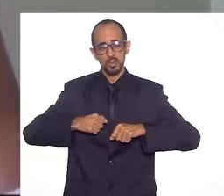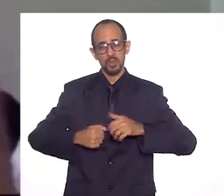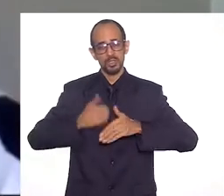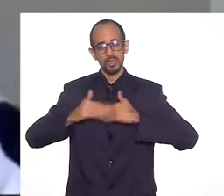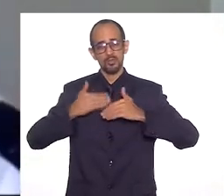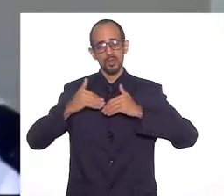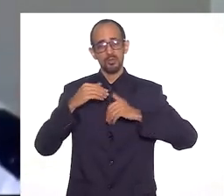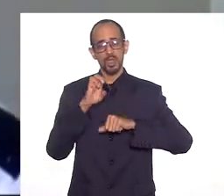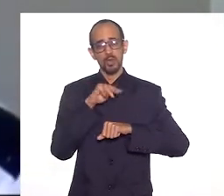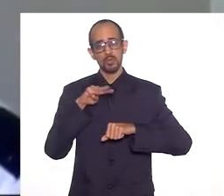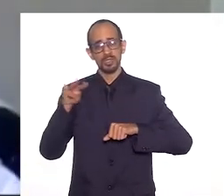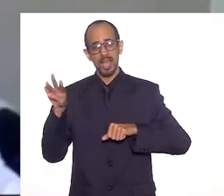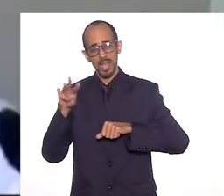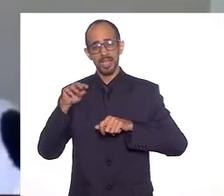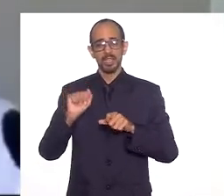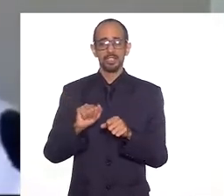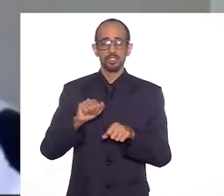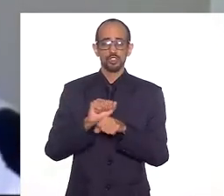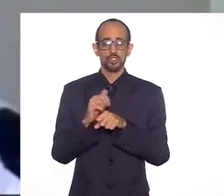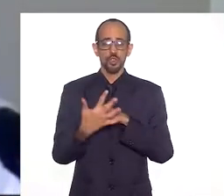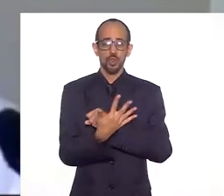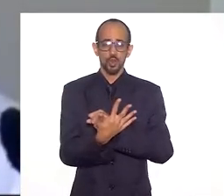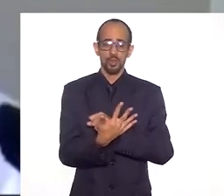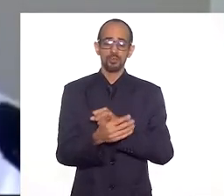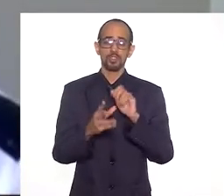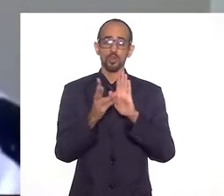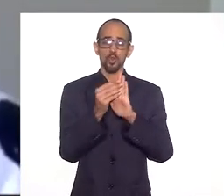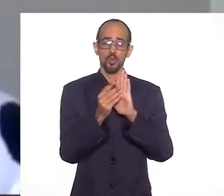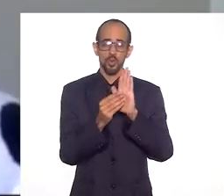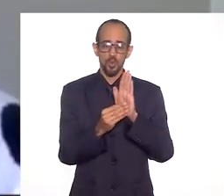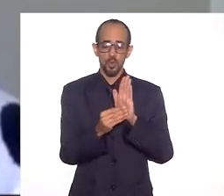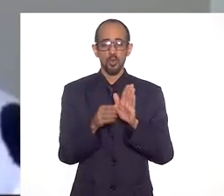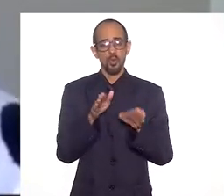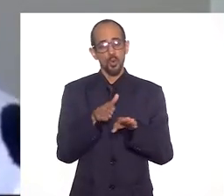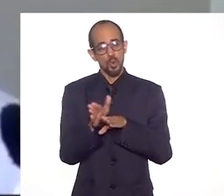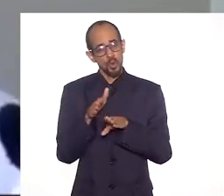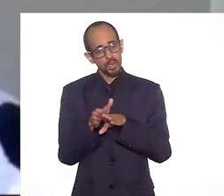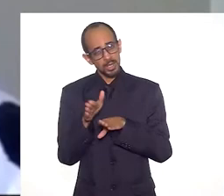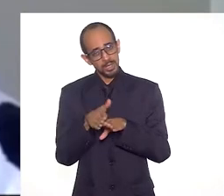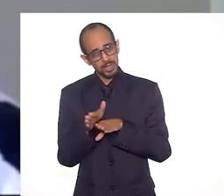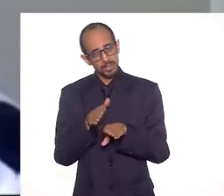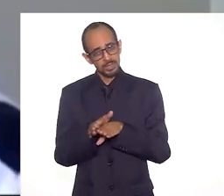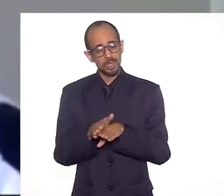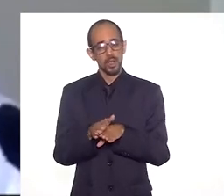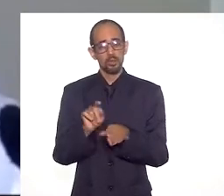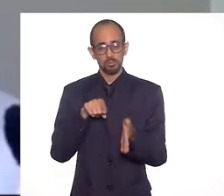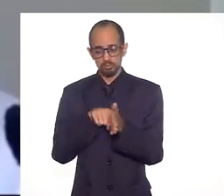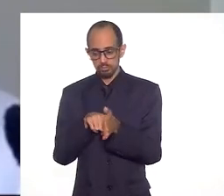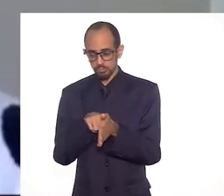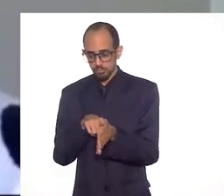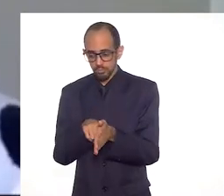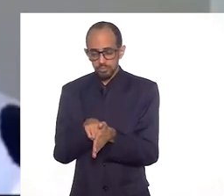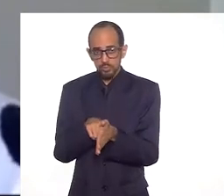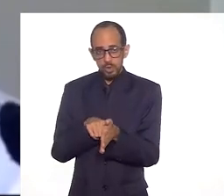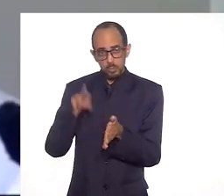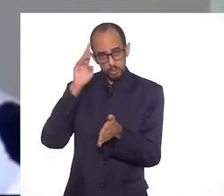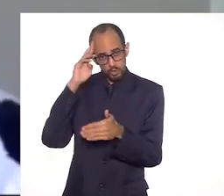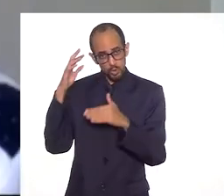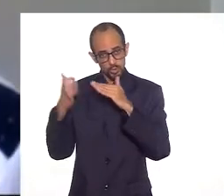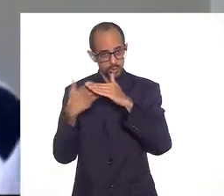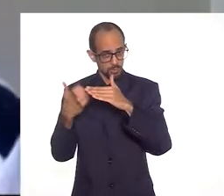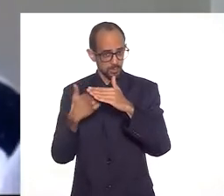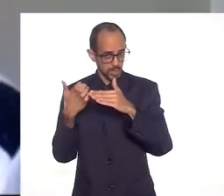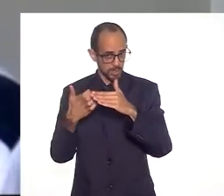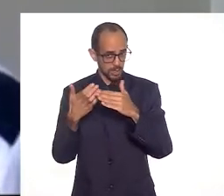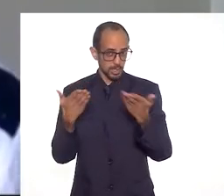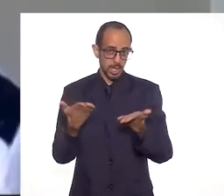site, que foi o Especial Coronavírus, que tinha muito conteúdo, que tinha orientação e consultoria gratuita para esses empreendedores.